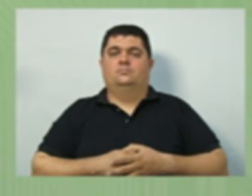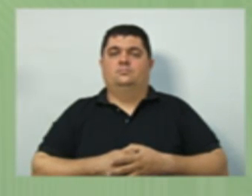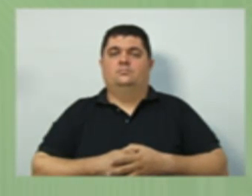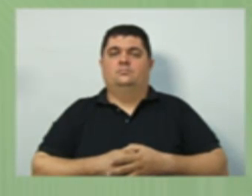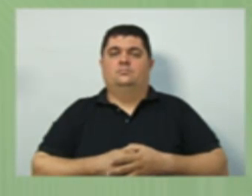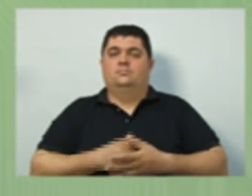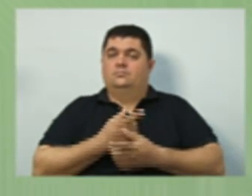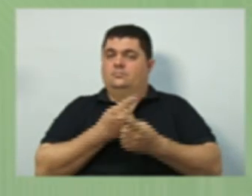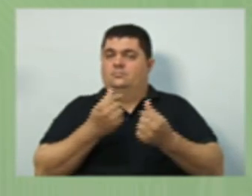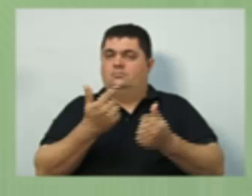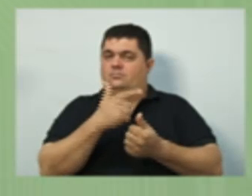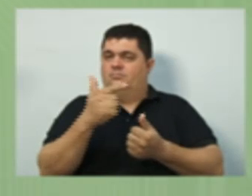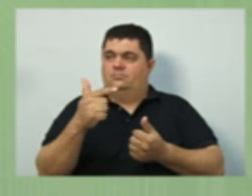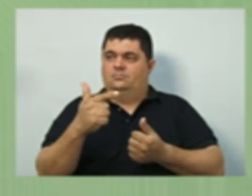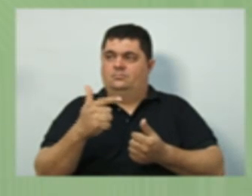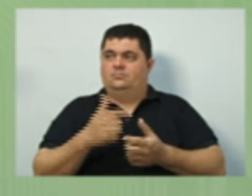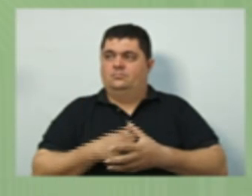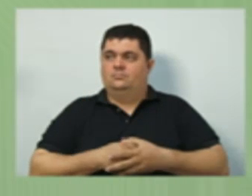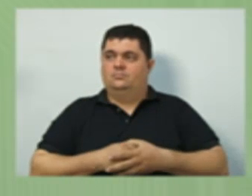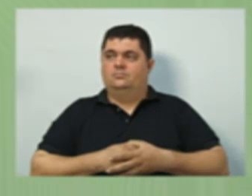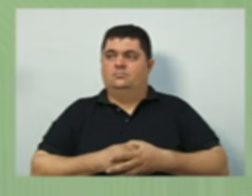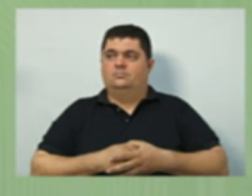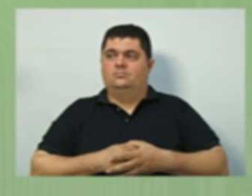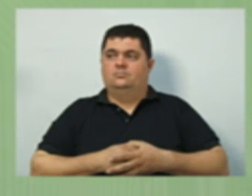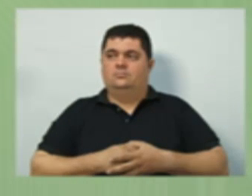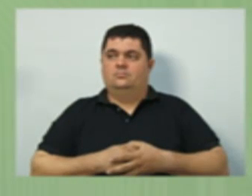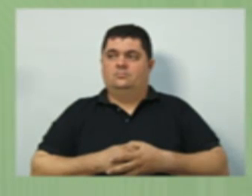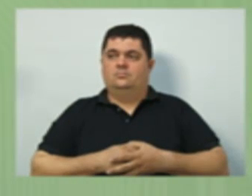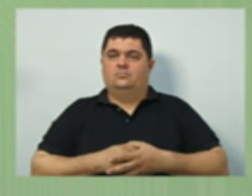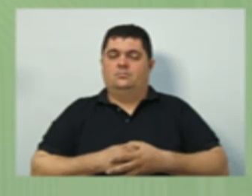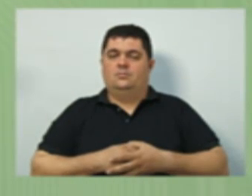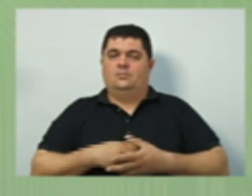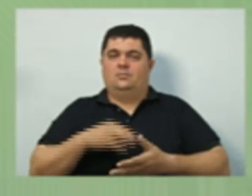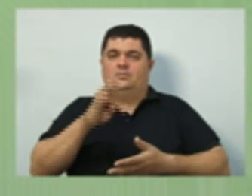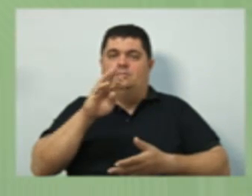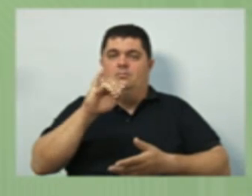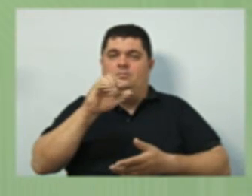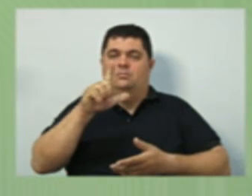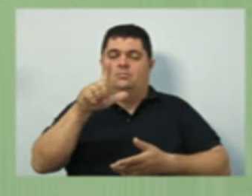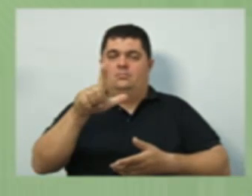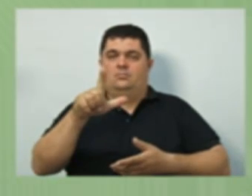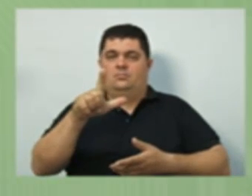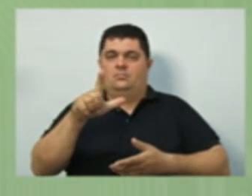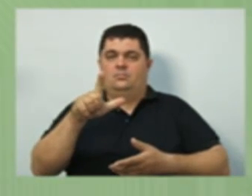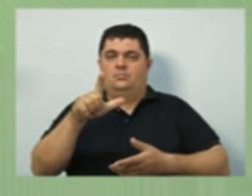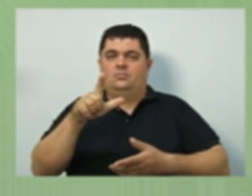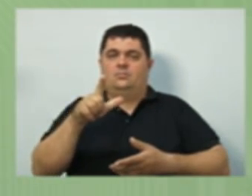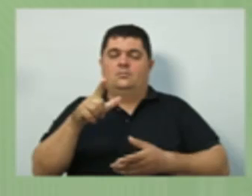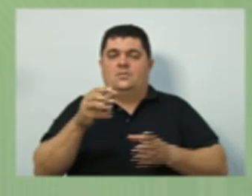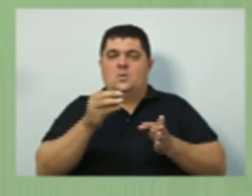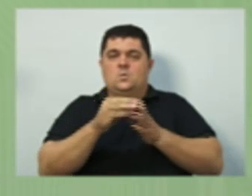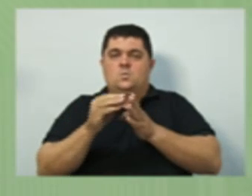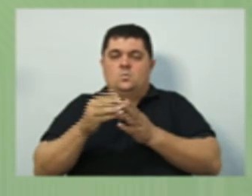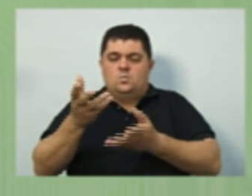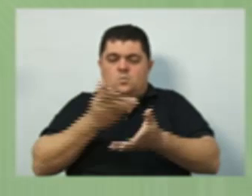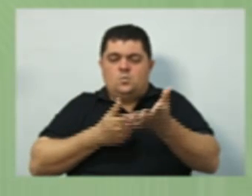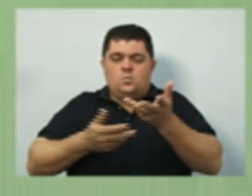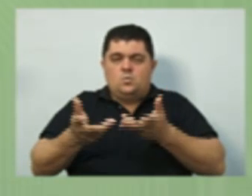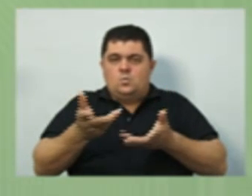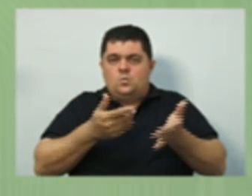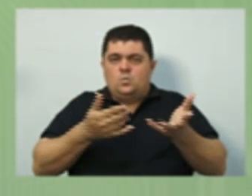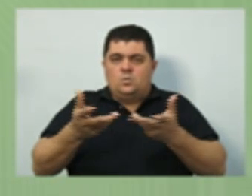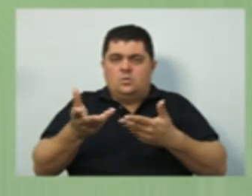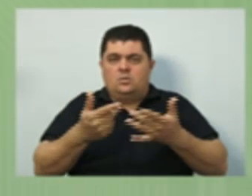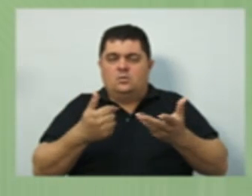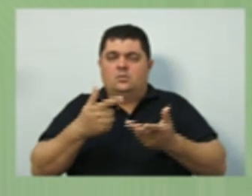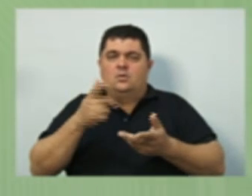é financeiro, né? É voltado para a sociedade tribal. Negociação. Negociação lembra